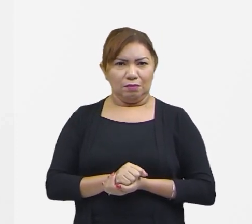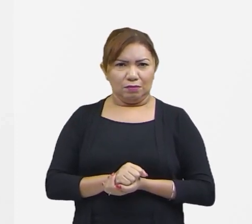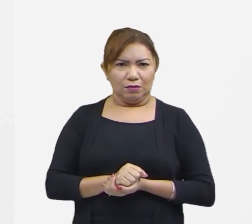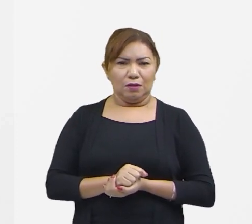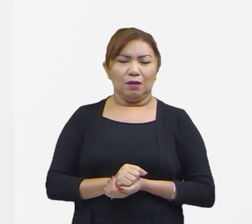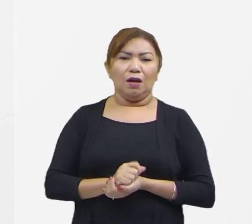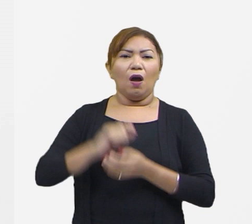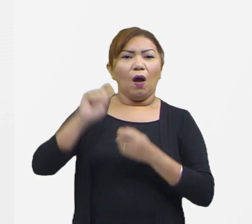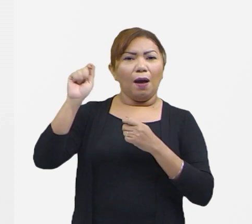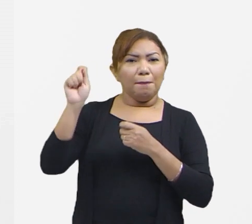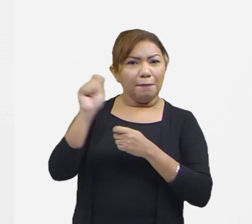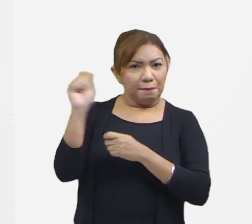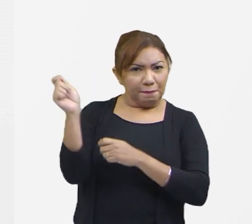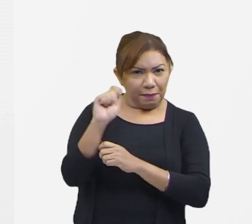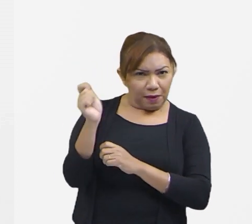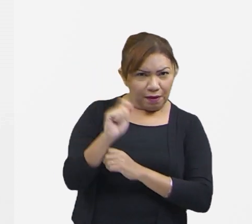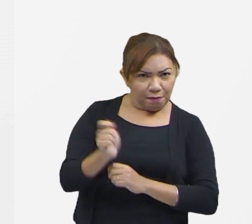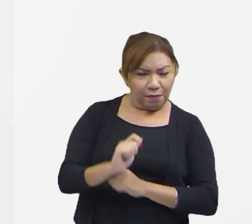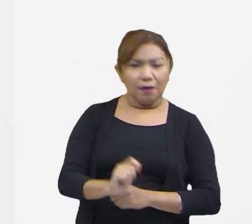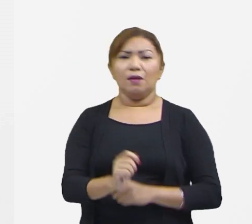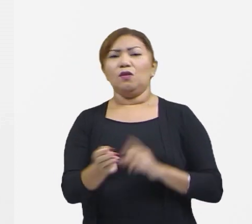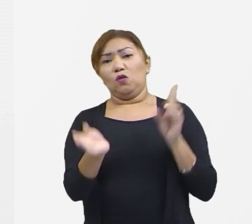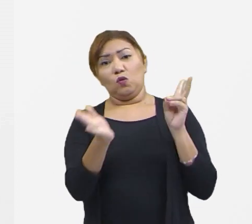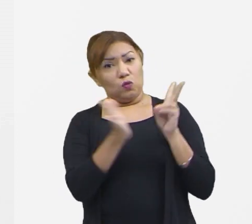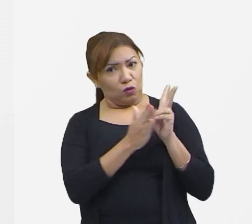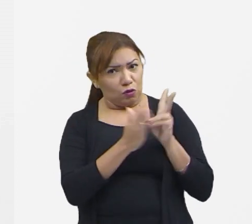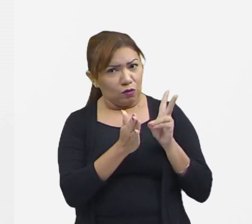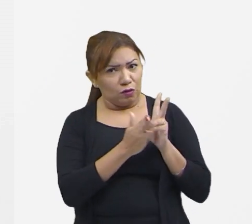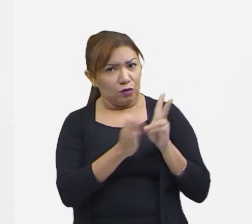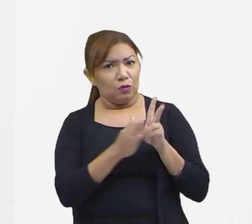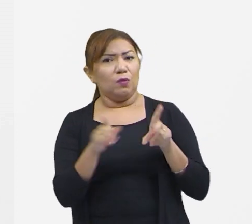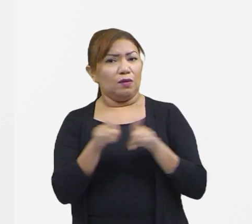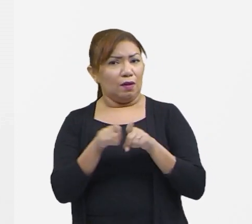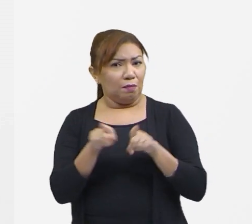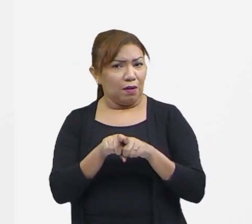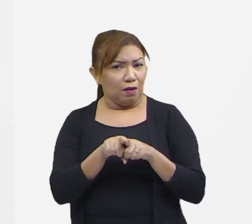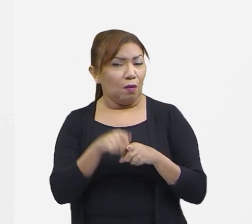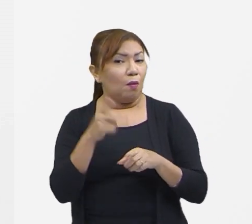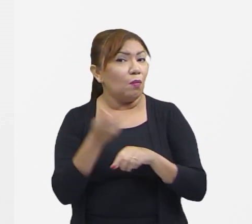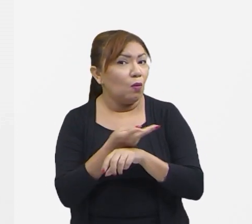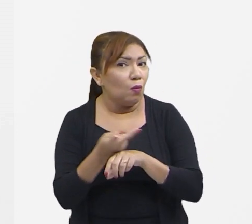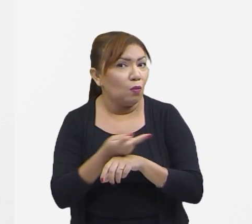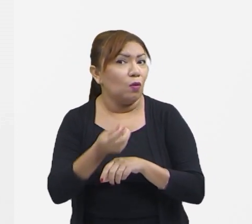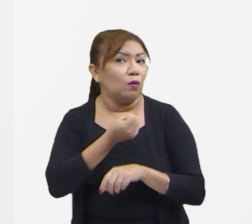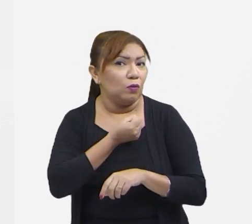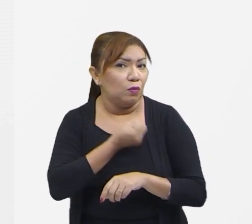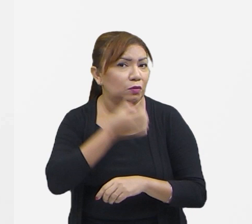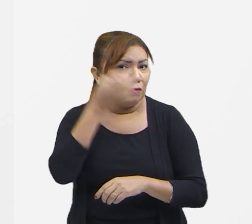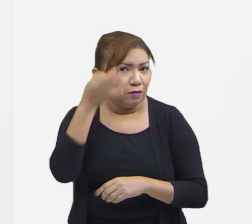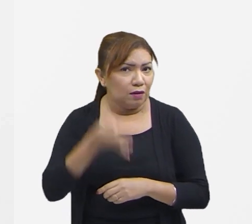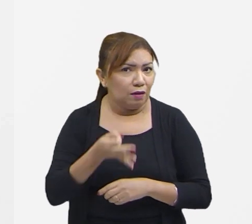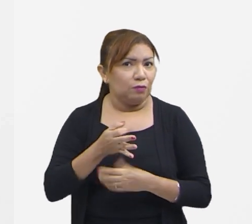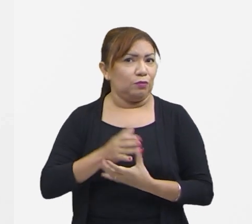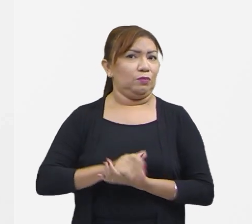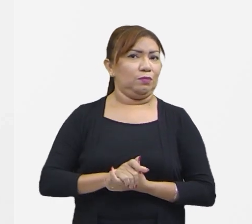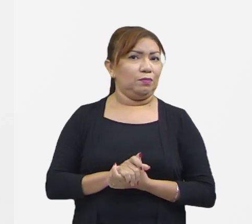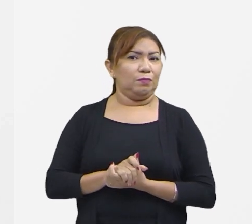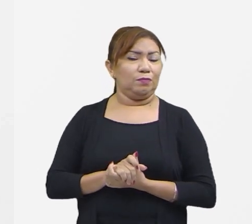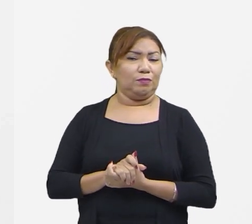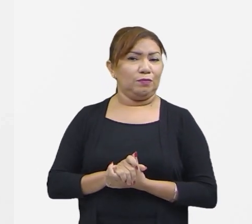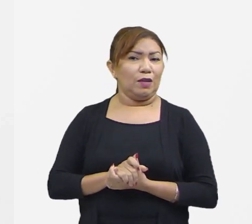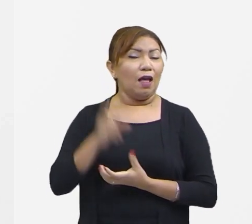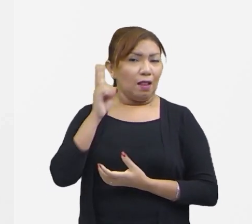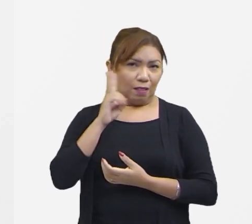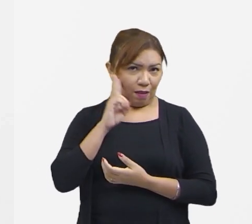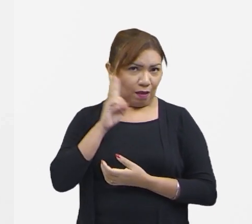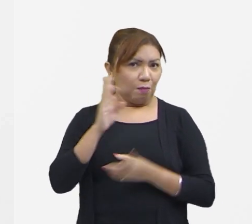As pipas, quantas pipas tem e vão procurar o numeral correspondente. Os índios, lembram da